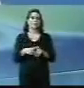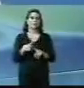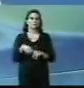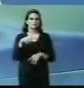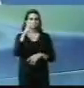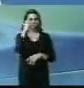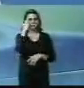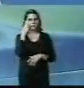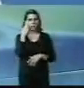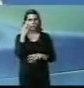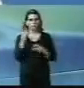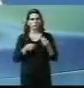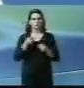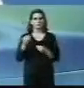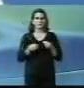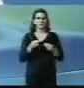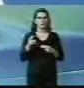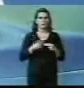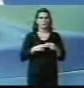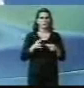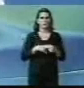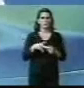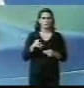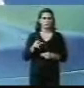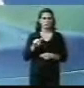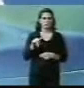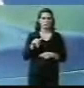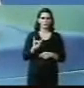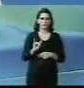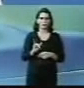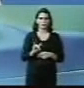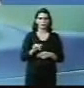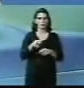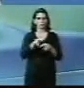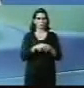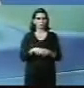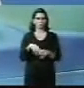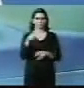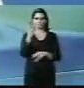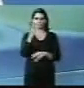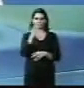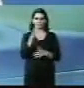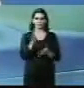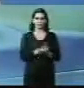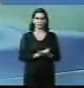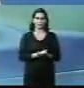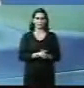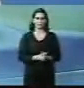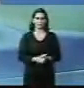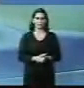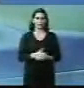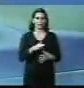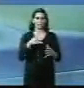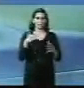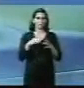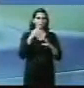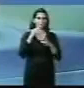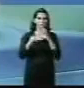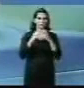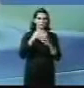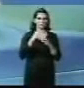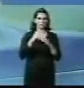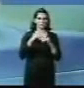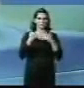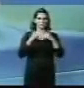não sabe que está utilizando um proxy. Para ele é transparente, ok? Toda a comunicação dos computadores